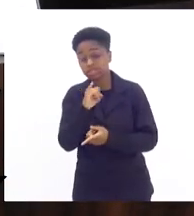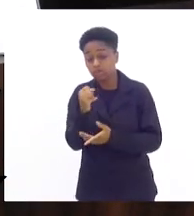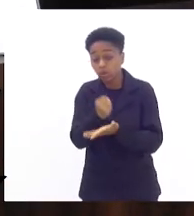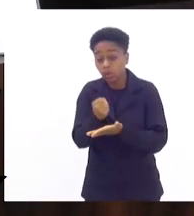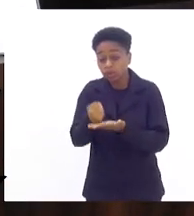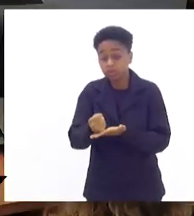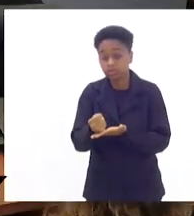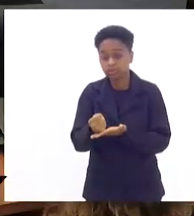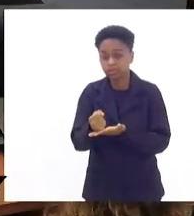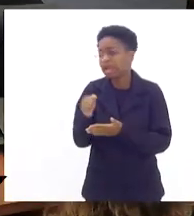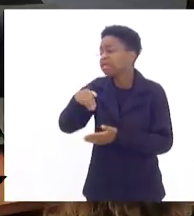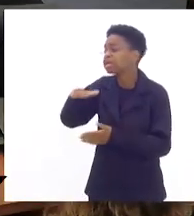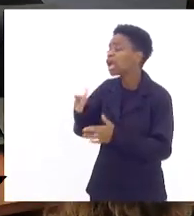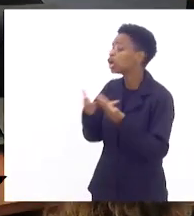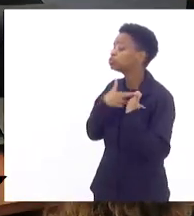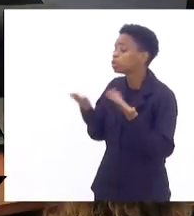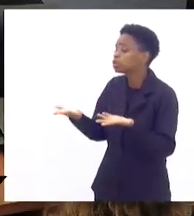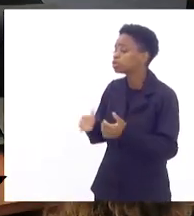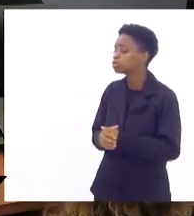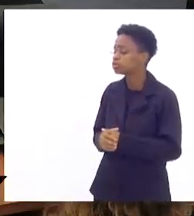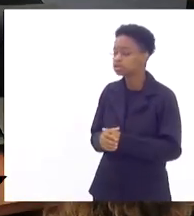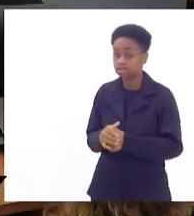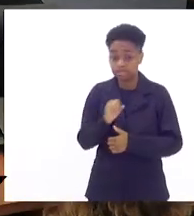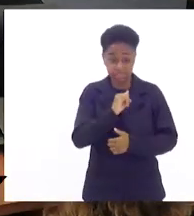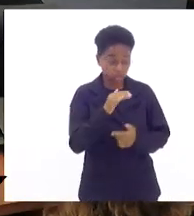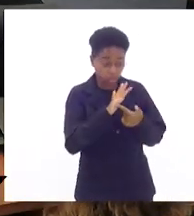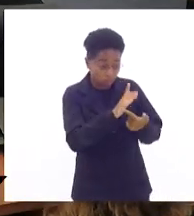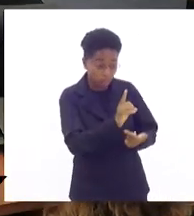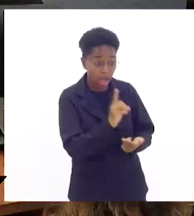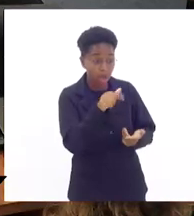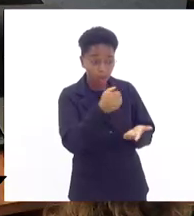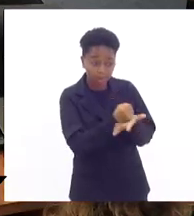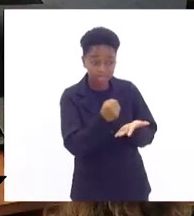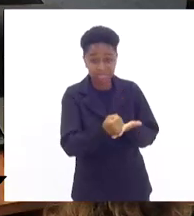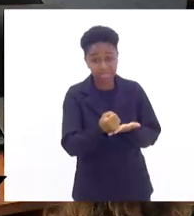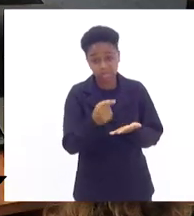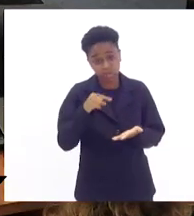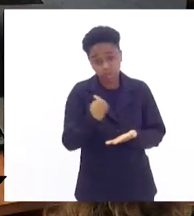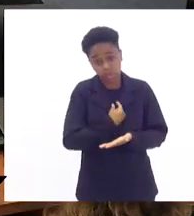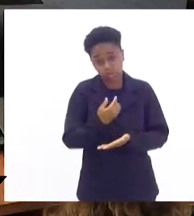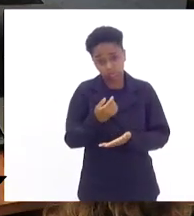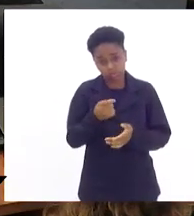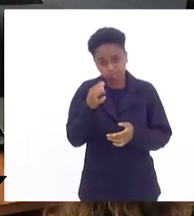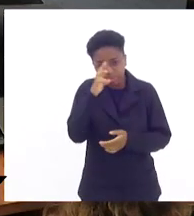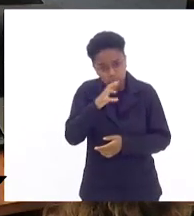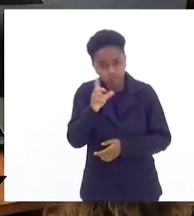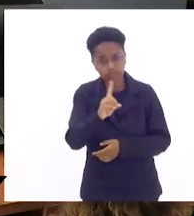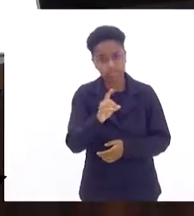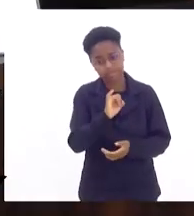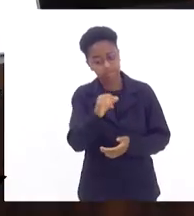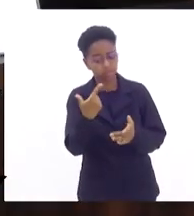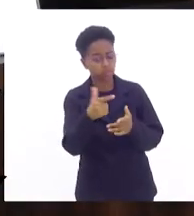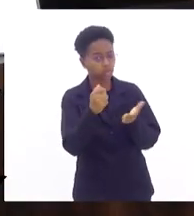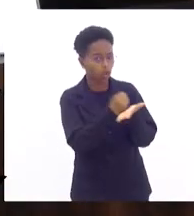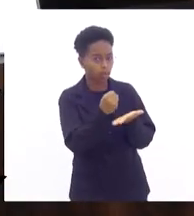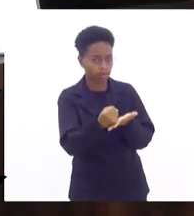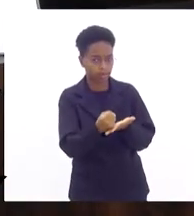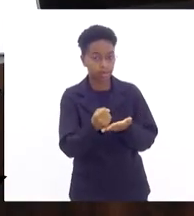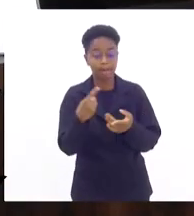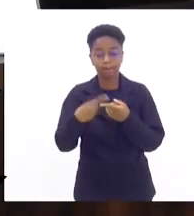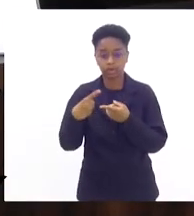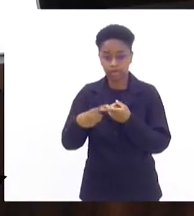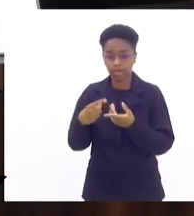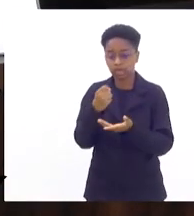diz que, não é, então, que essa contrato? Não é a obrigação, a gente não tem o que fiscalizar o que não é a obrigação prevista no contrato. Então, o esgotamento sanitário